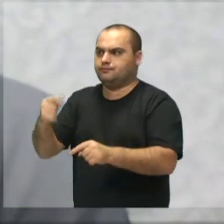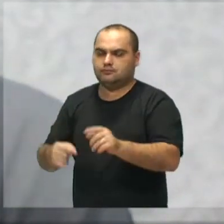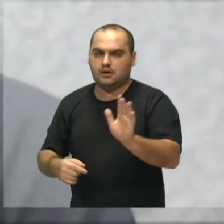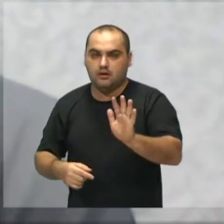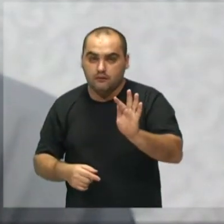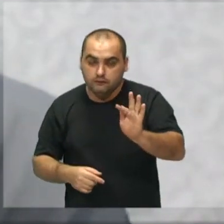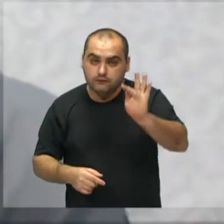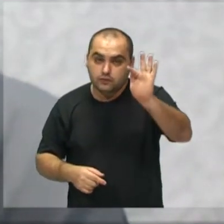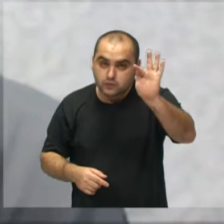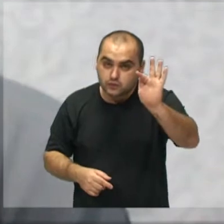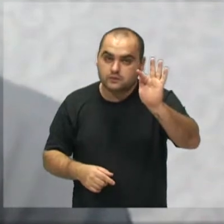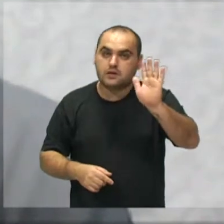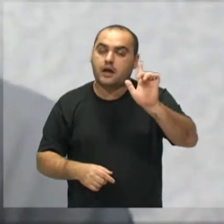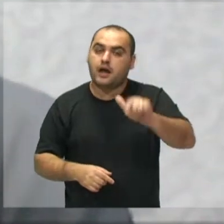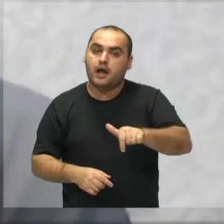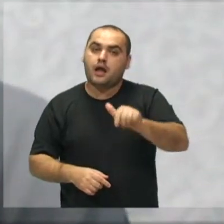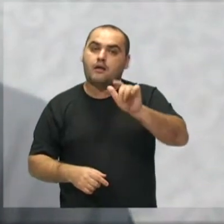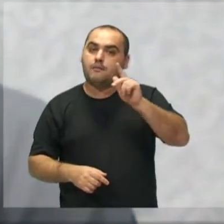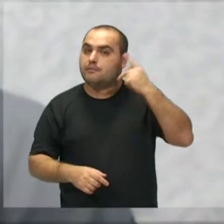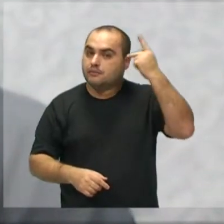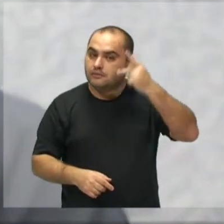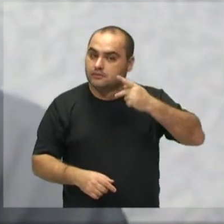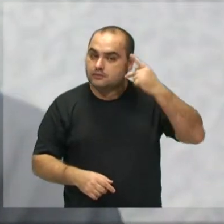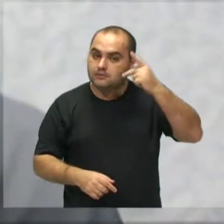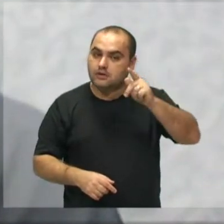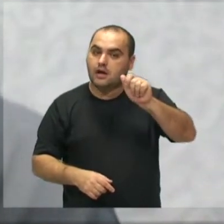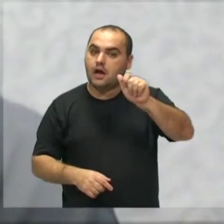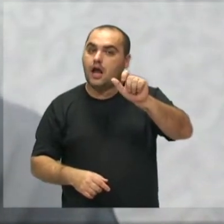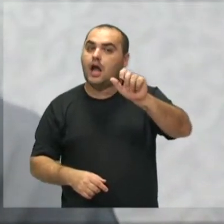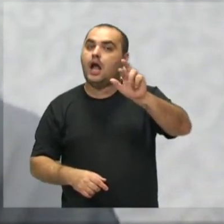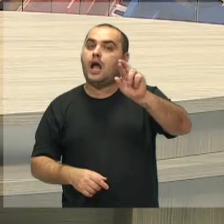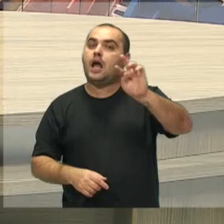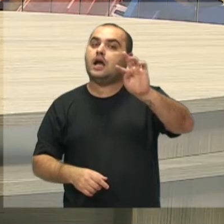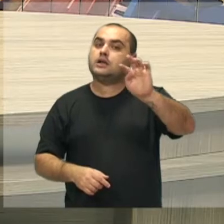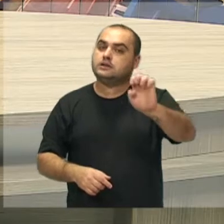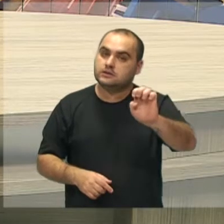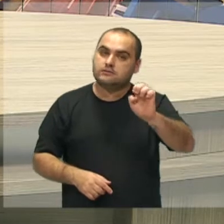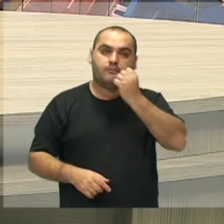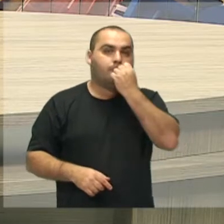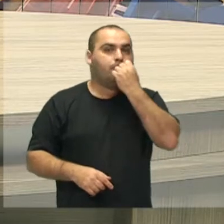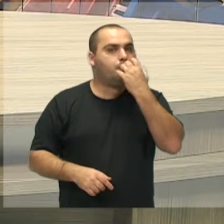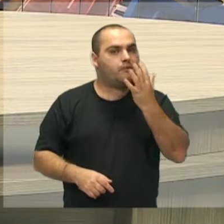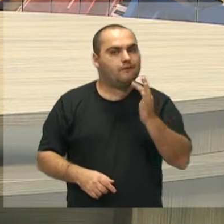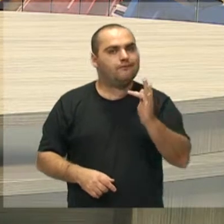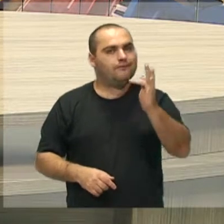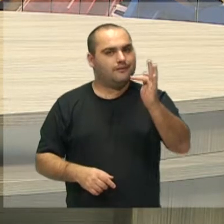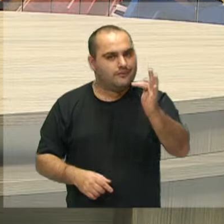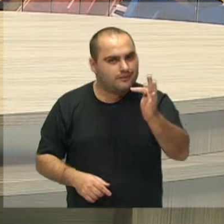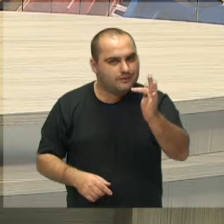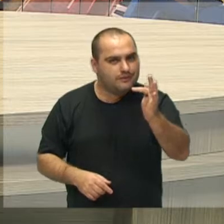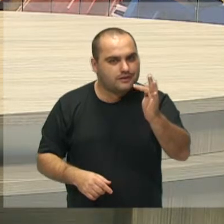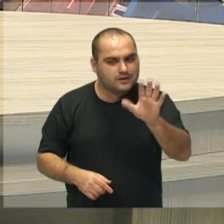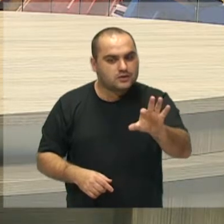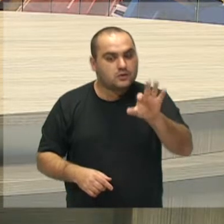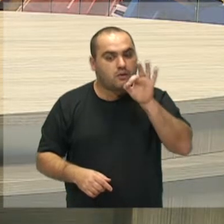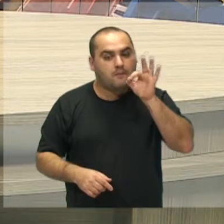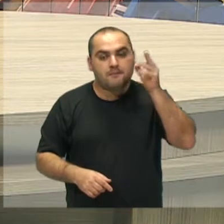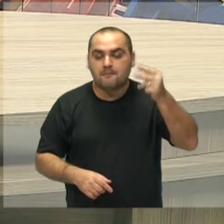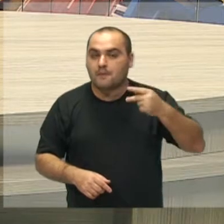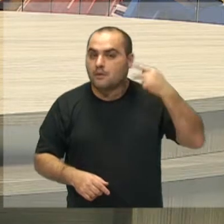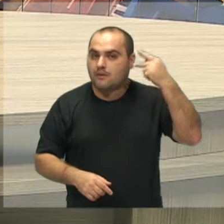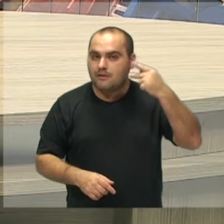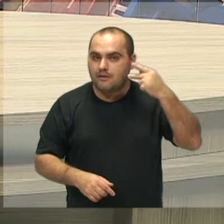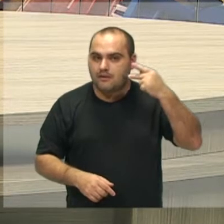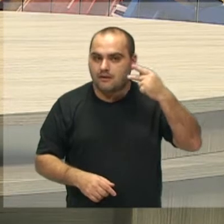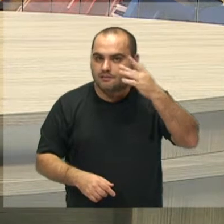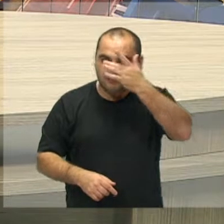A política é a arte de desenhar um bom futuro. É a nossa opção de futuro. A gente escolhe com política. E